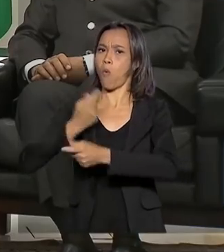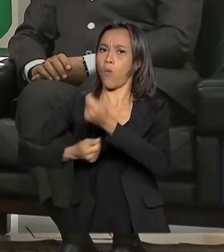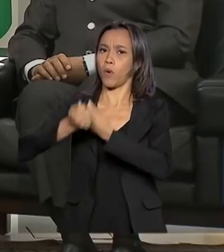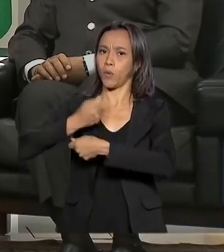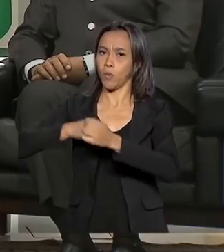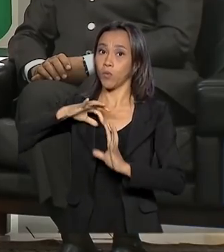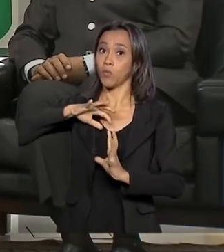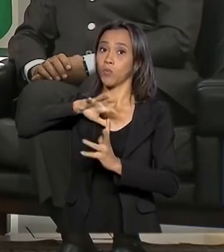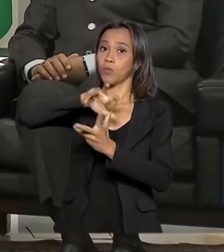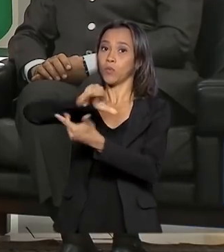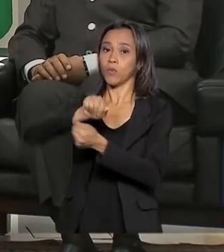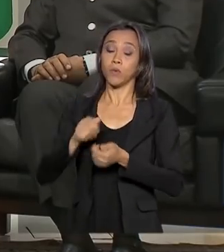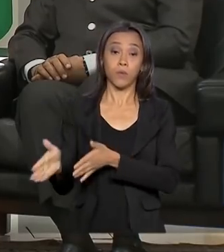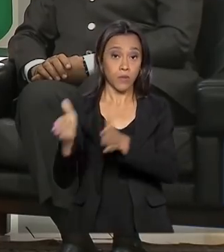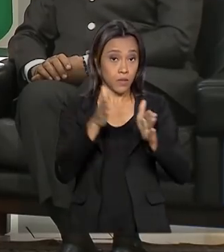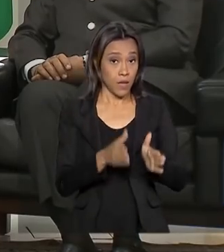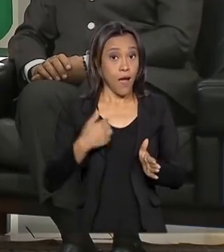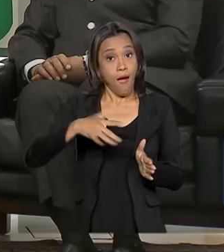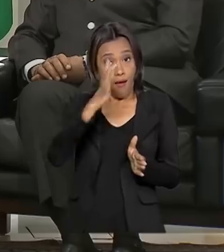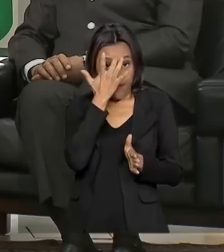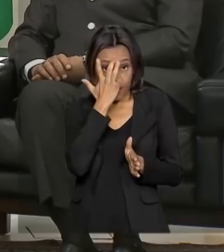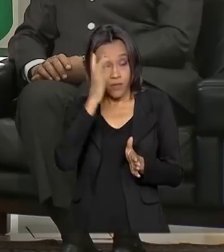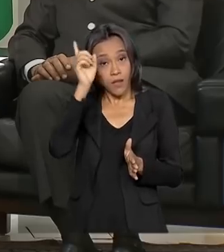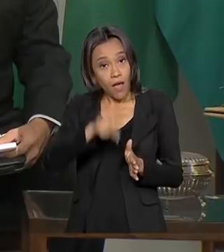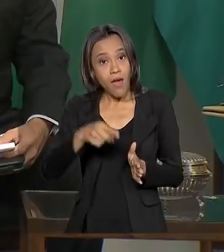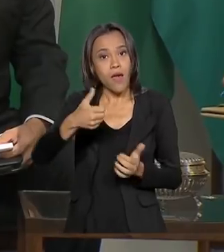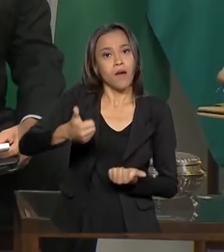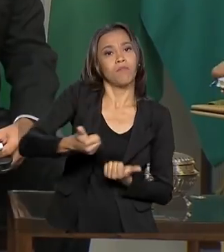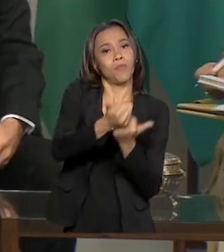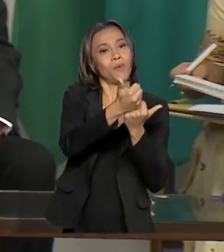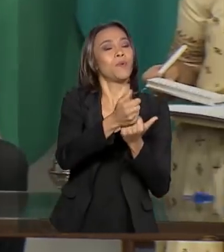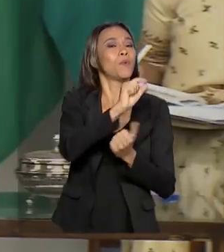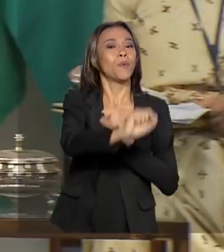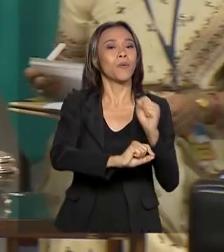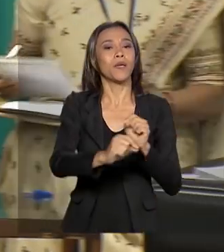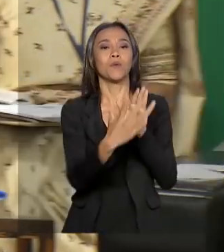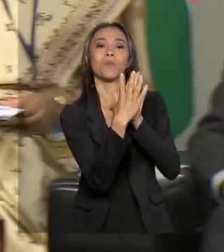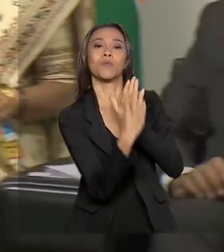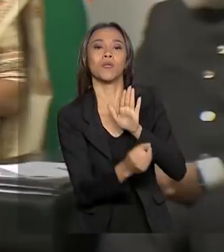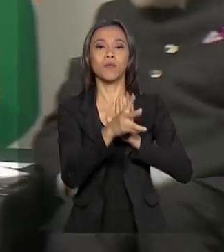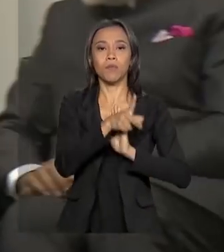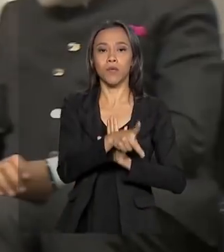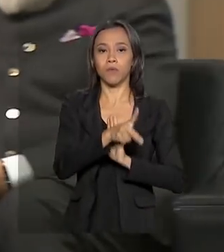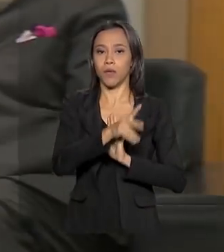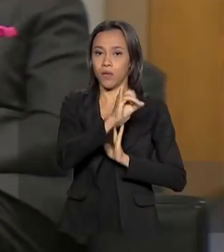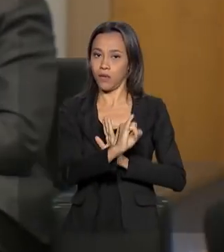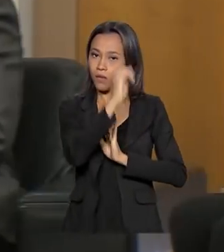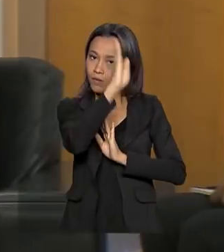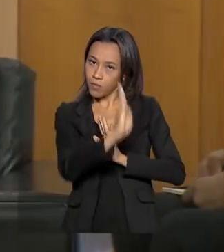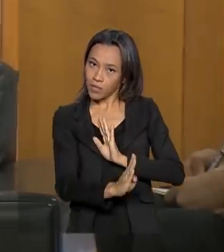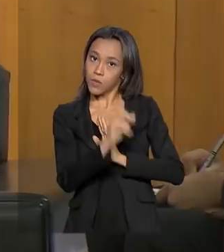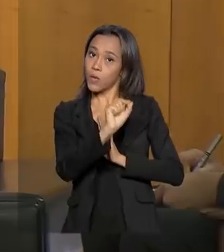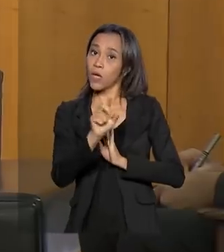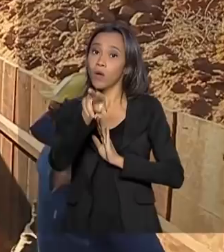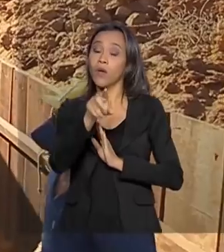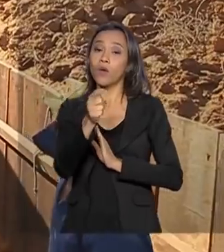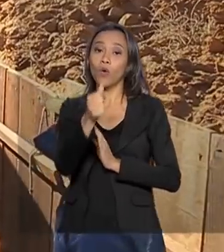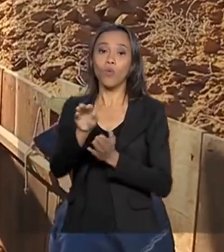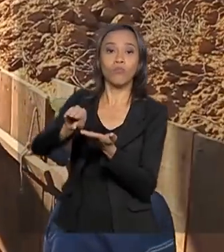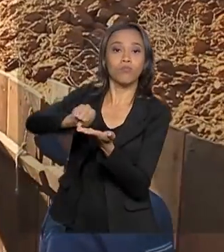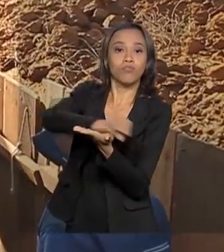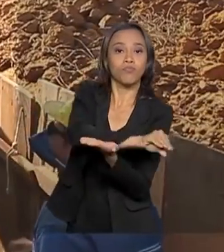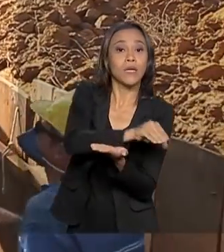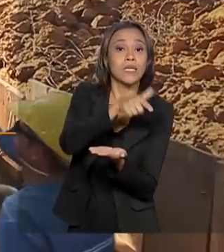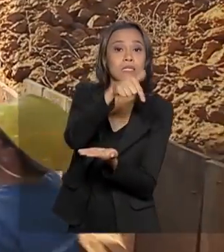A Índia também foi um dos maiores investidores no PPI, Programa de Parcerias de Investimentos, com aplicação de aproximadamente